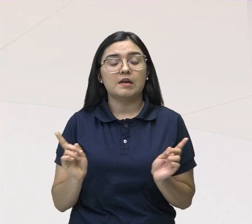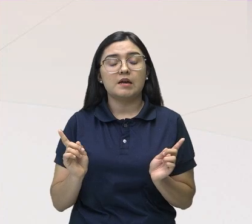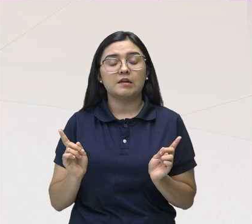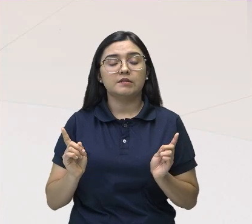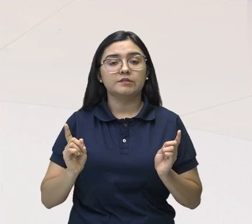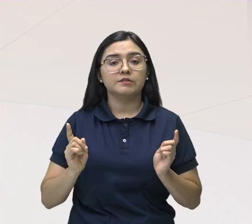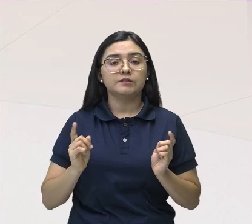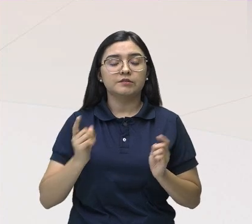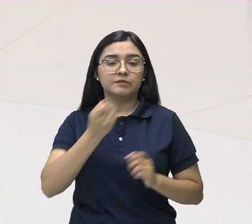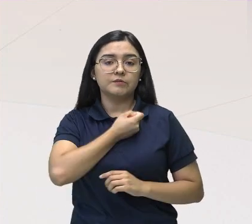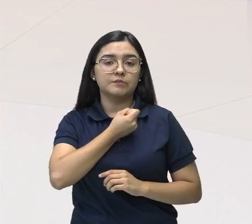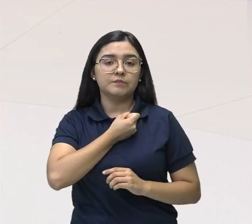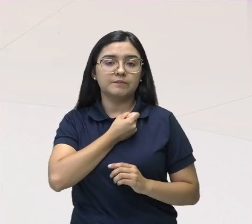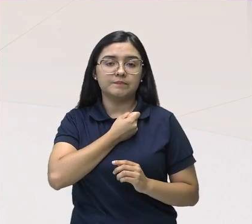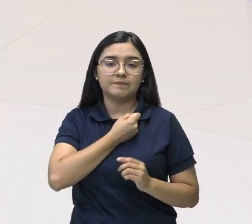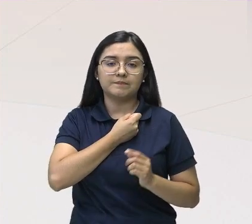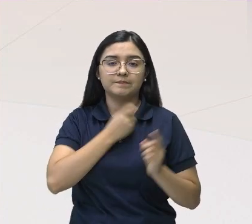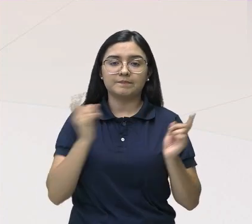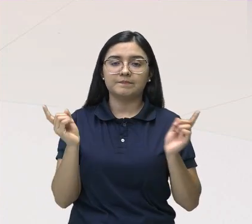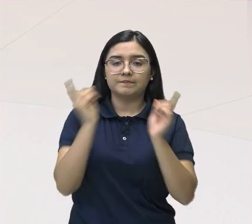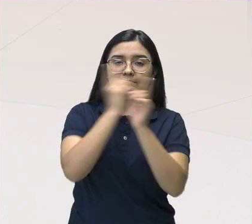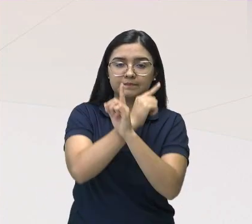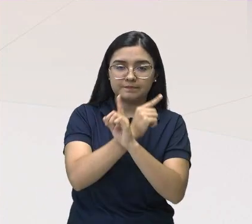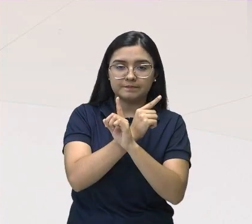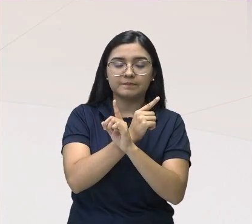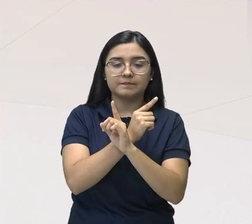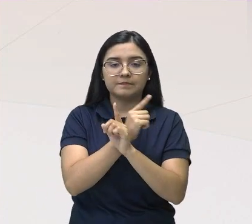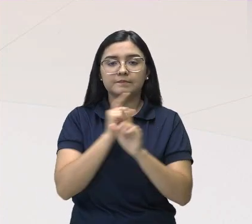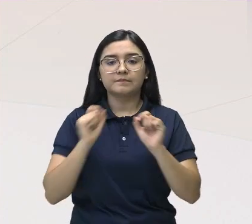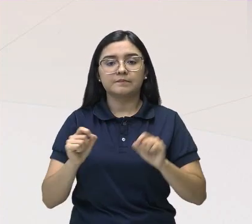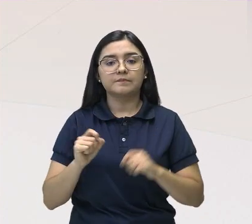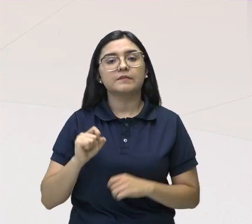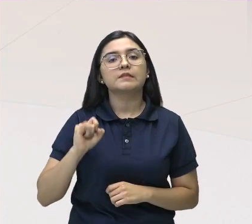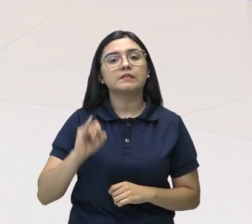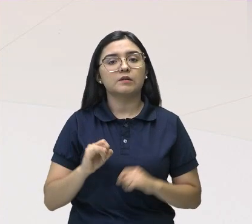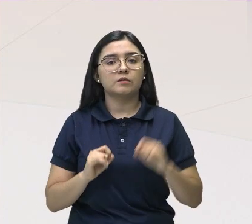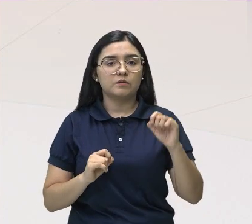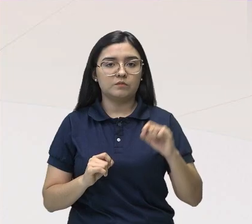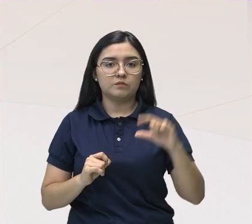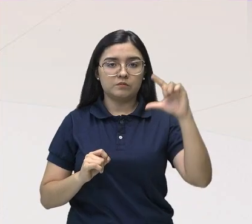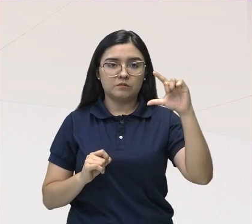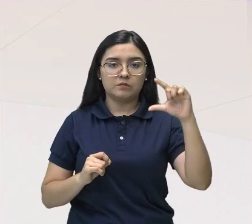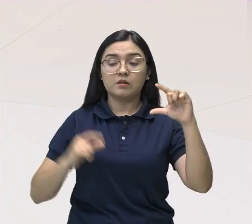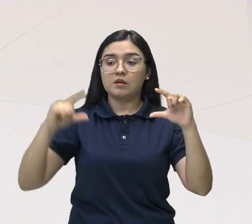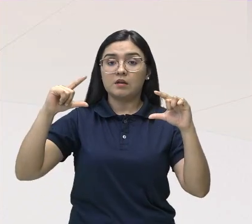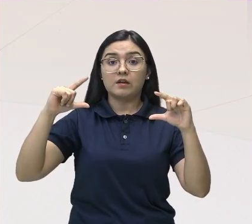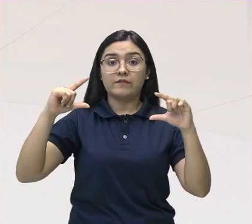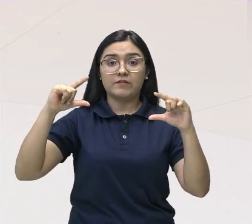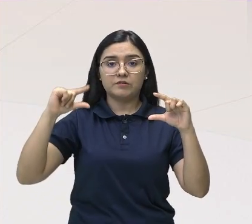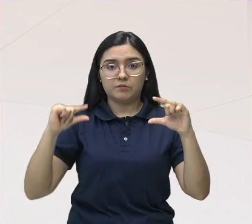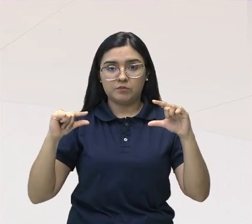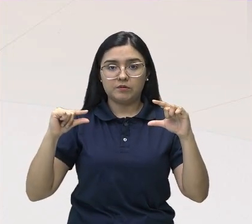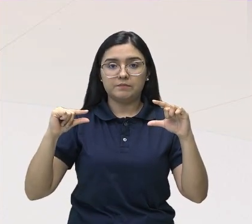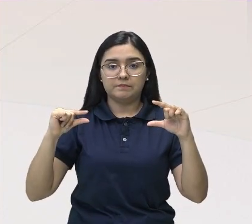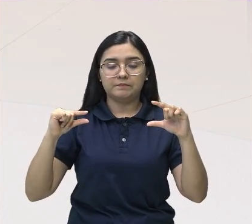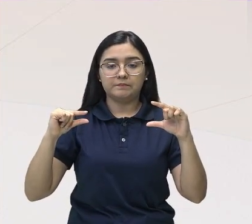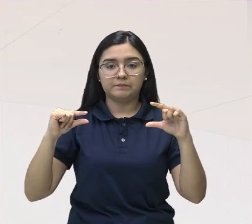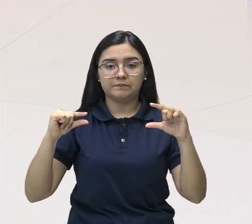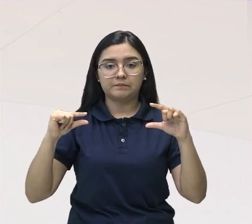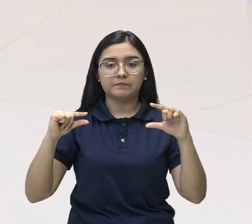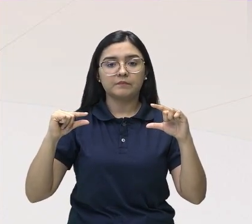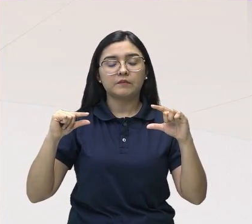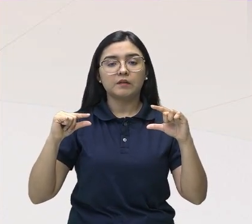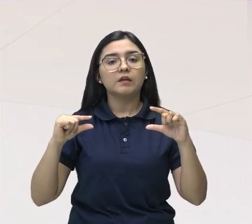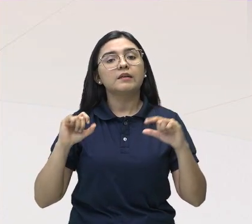inversamente proporcionais funcionam como? Quando uma aumentar, a outra irá diminuir. E quando